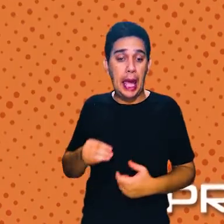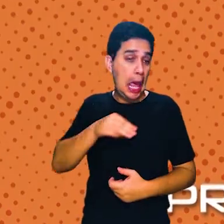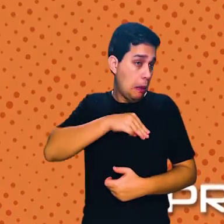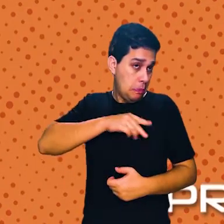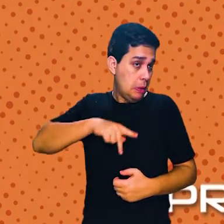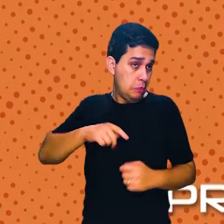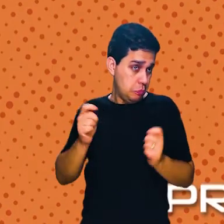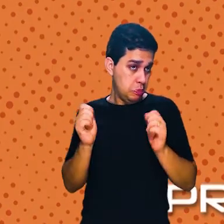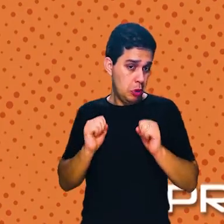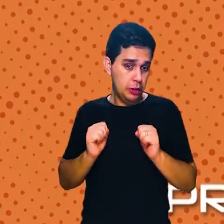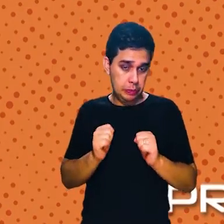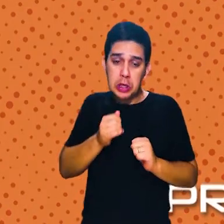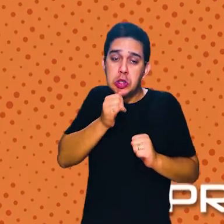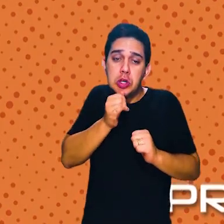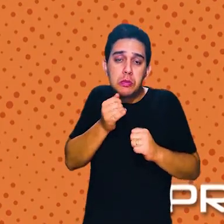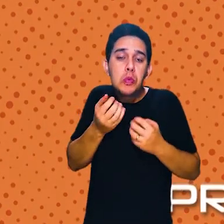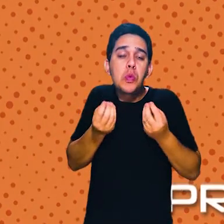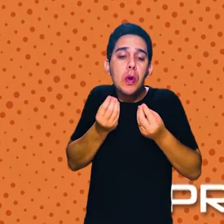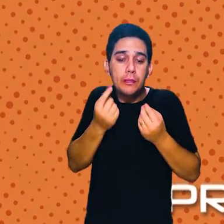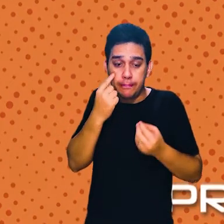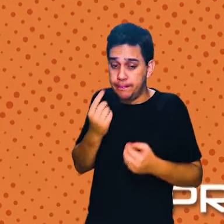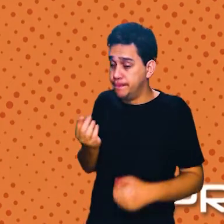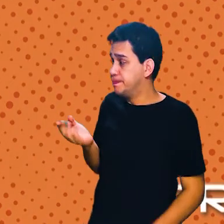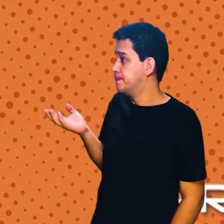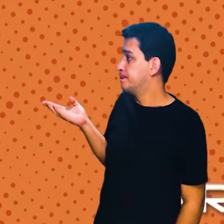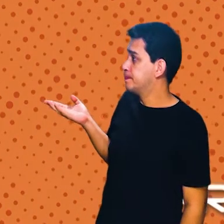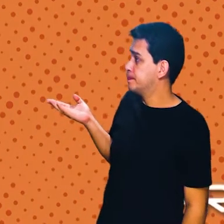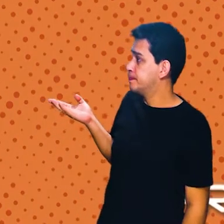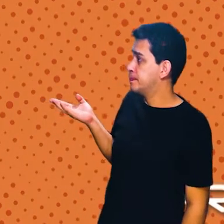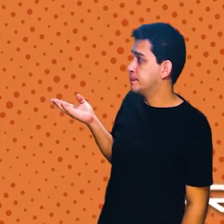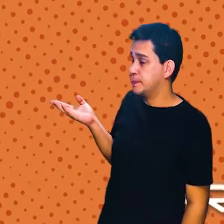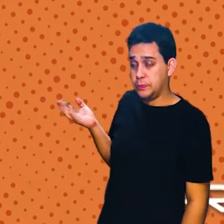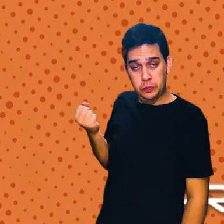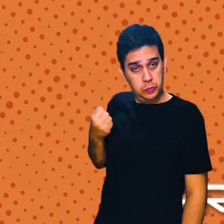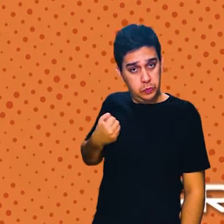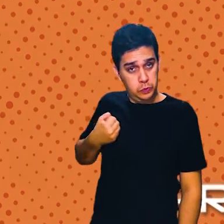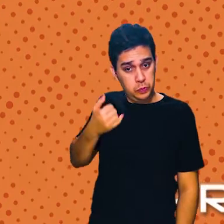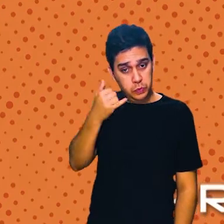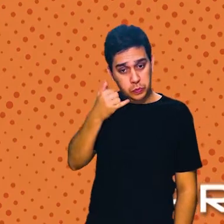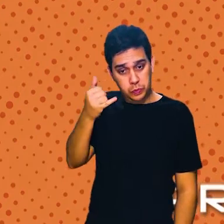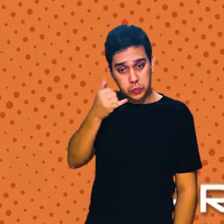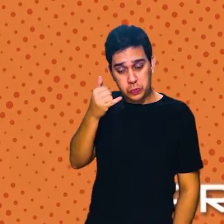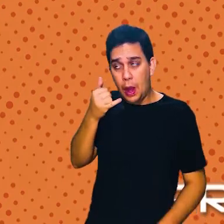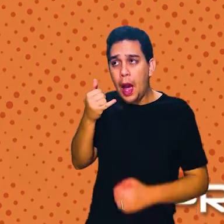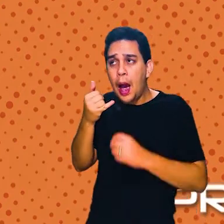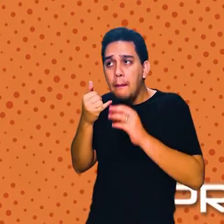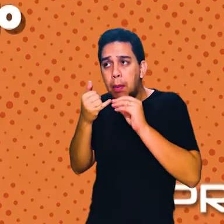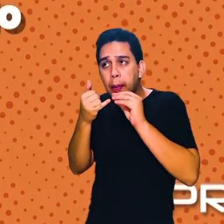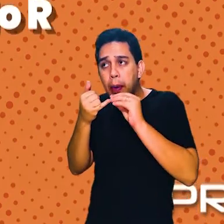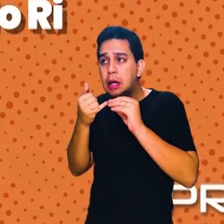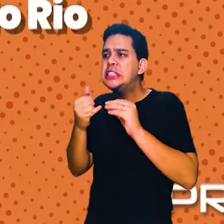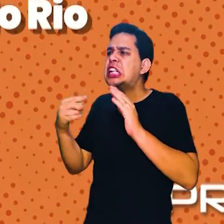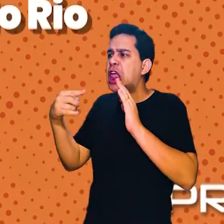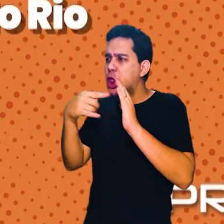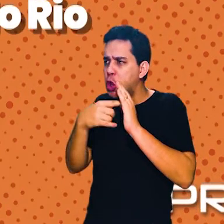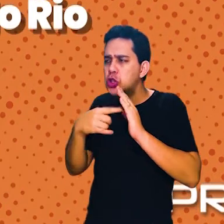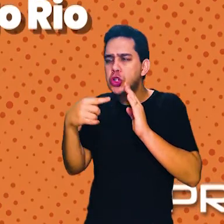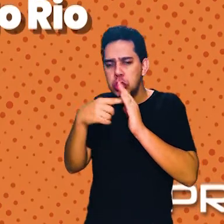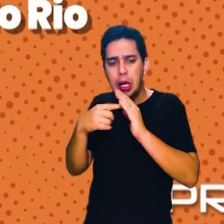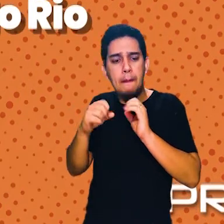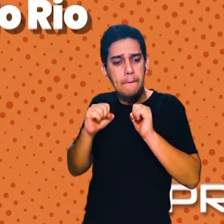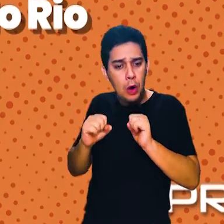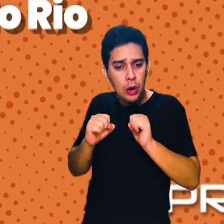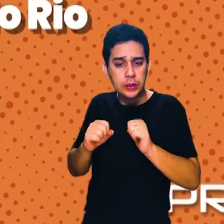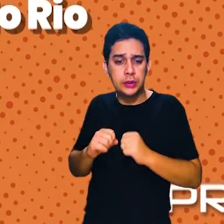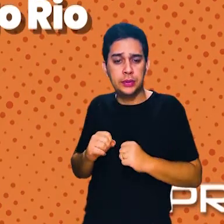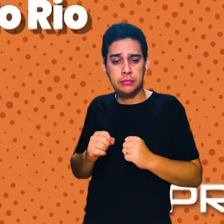sua ouvidoria por meio do telefone 21 993 663 100,